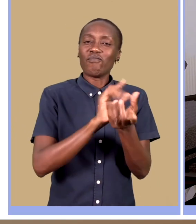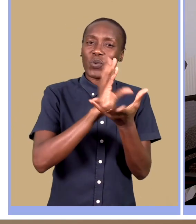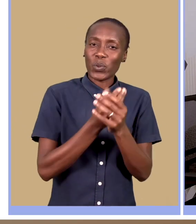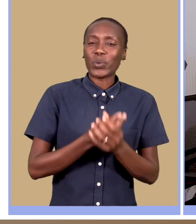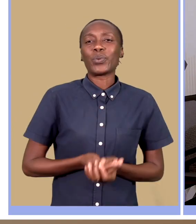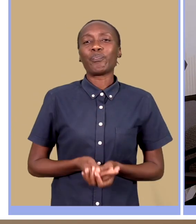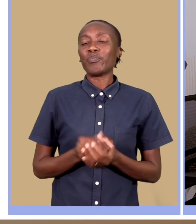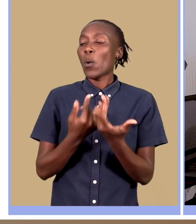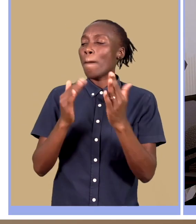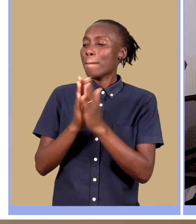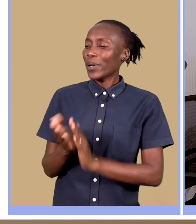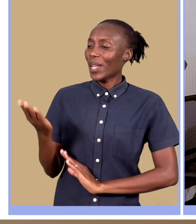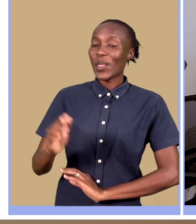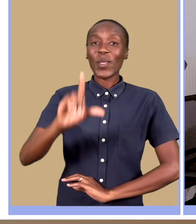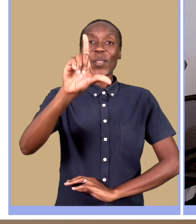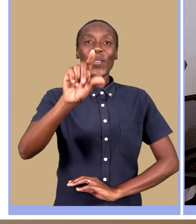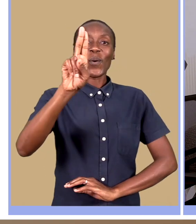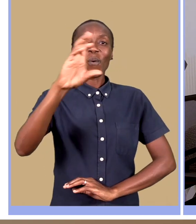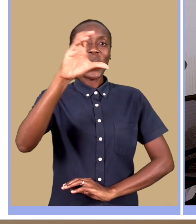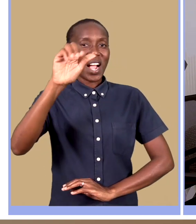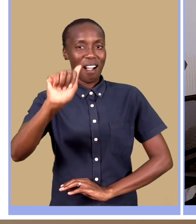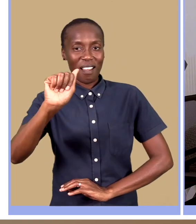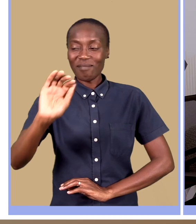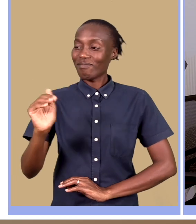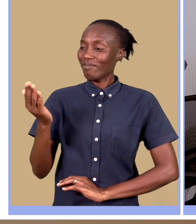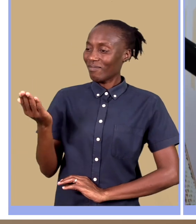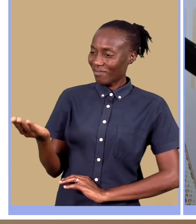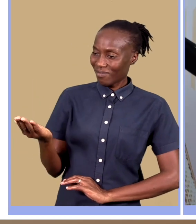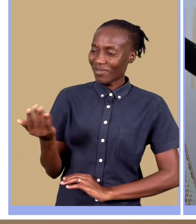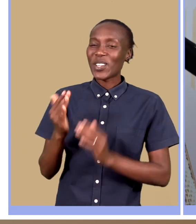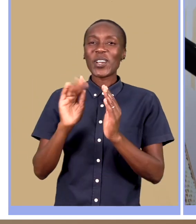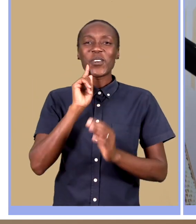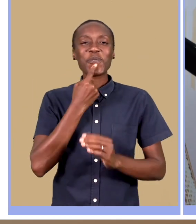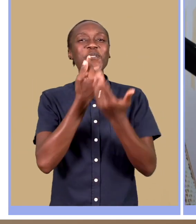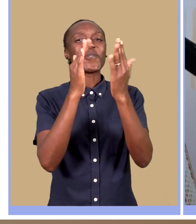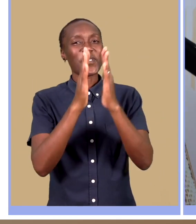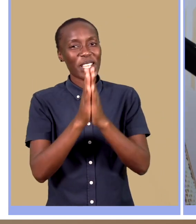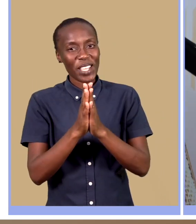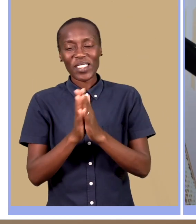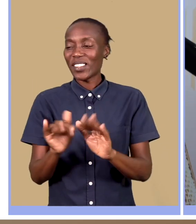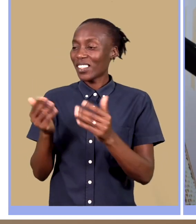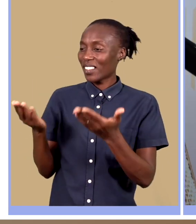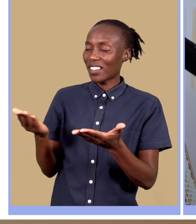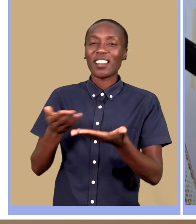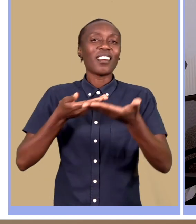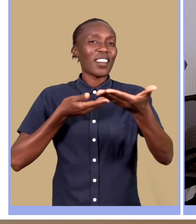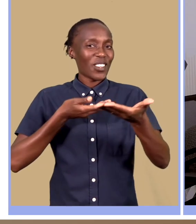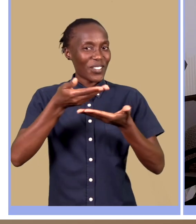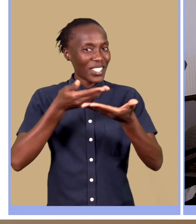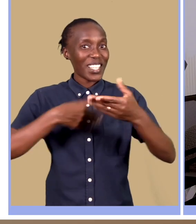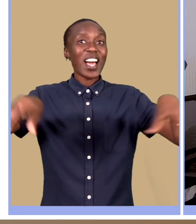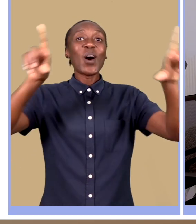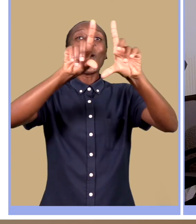ano. Muito obrigado, doutor Luca Bussotti, que estivemos aqui Obrigado.